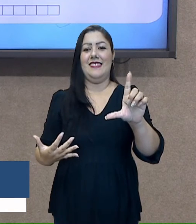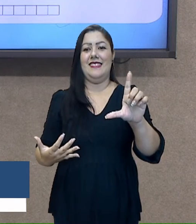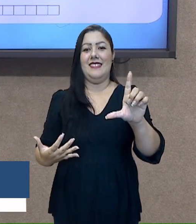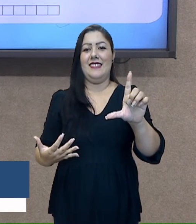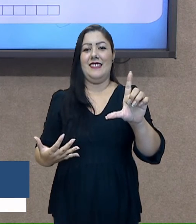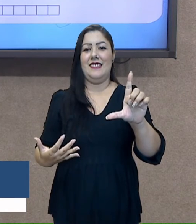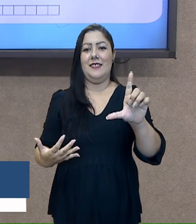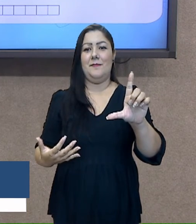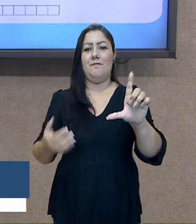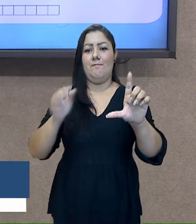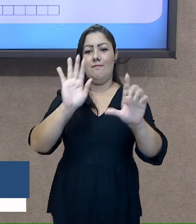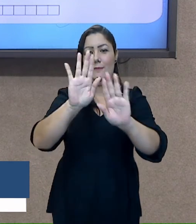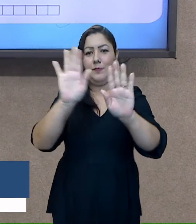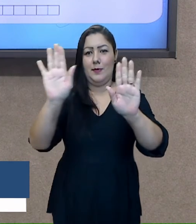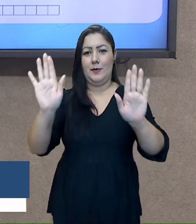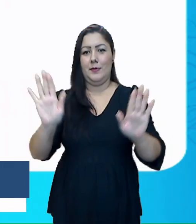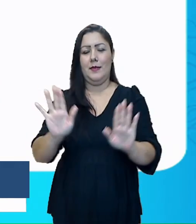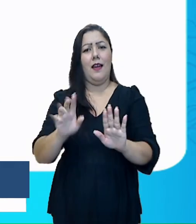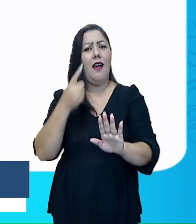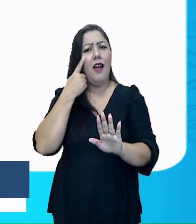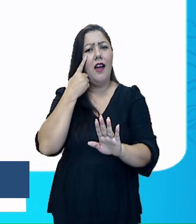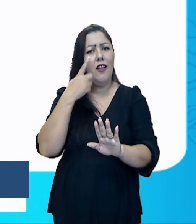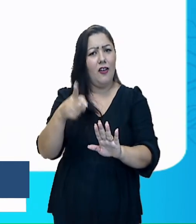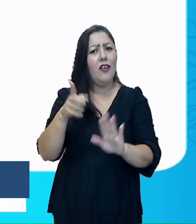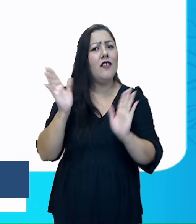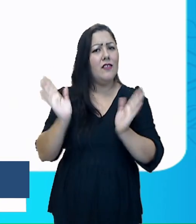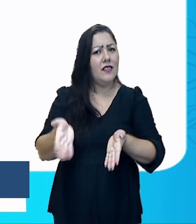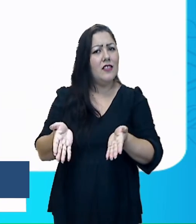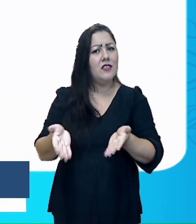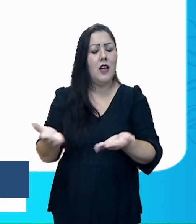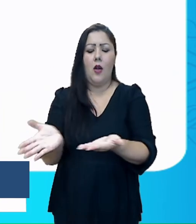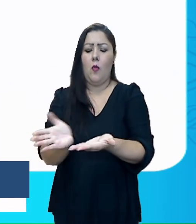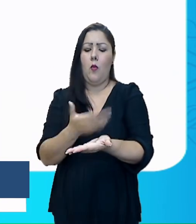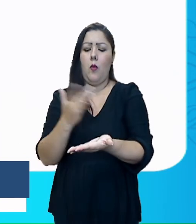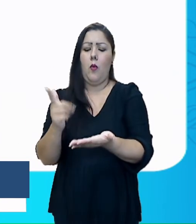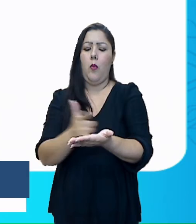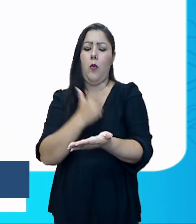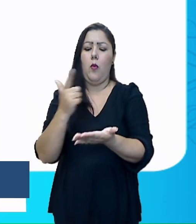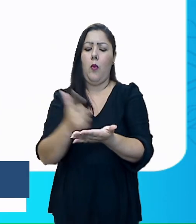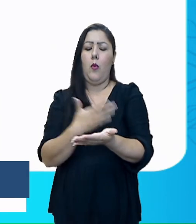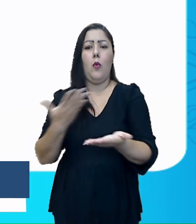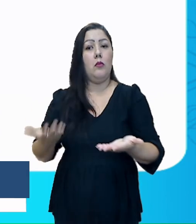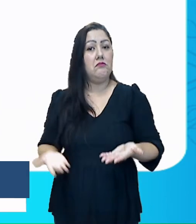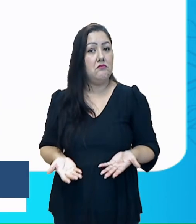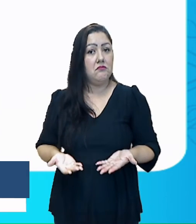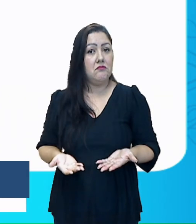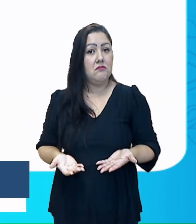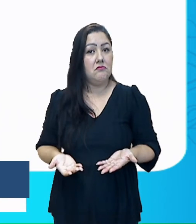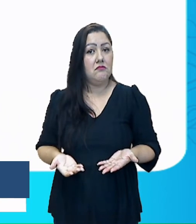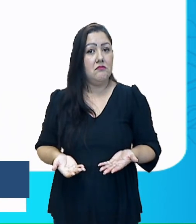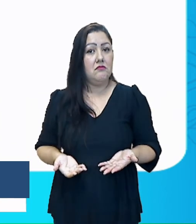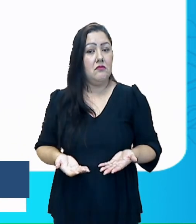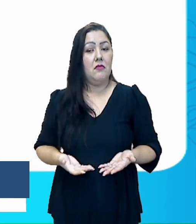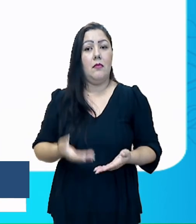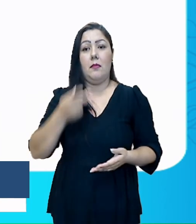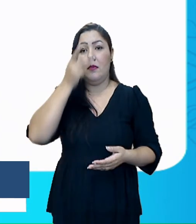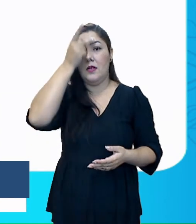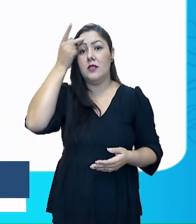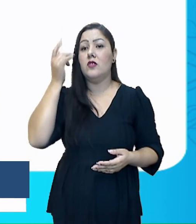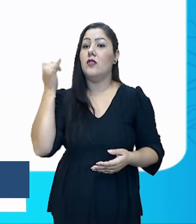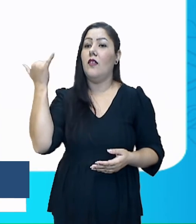esse esqueleto. Já viu esse esqueleto em algum livro? Alguém já